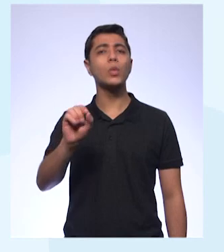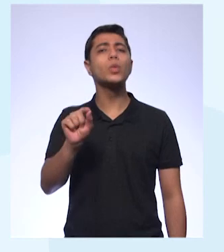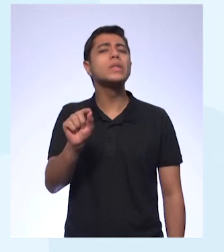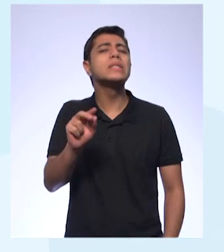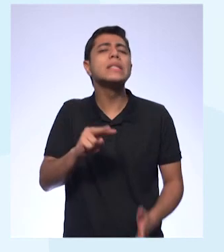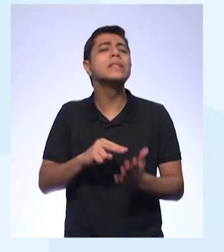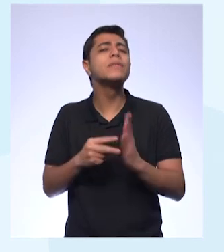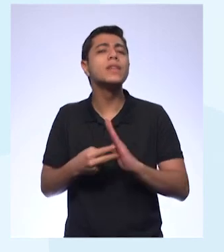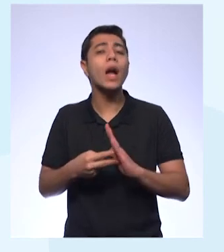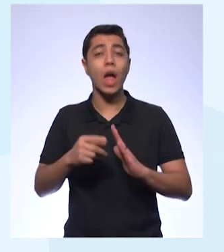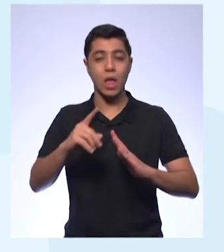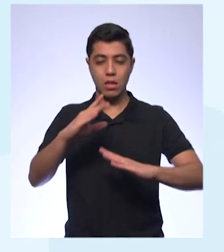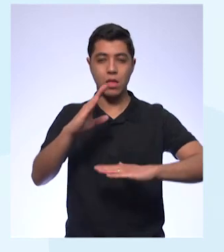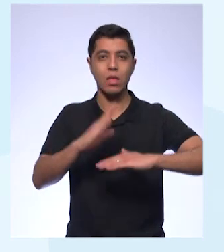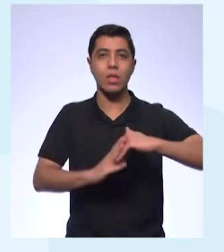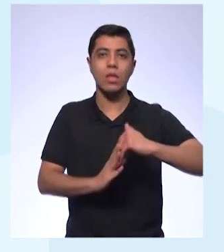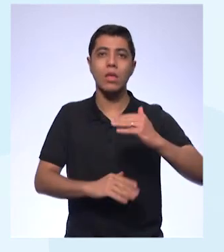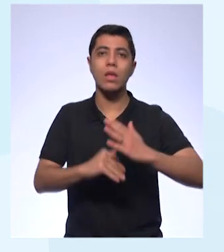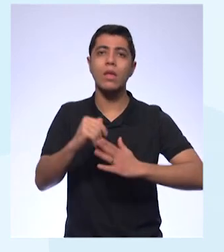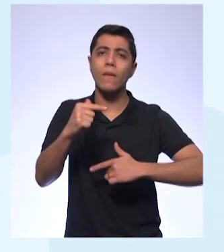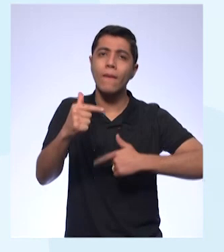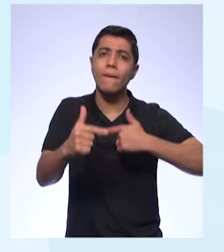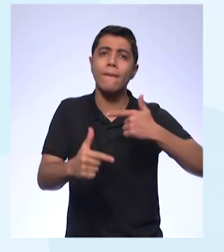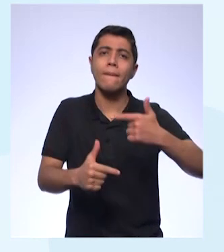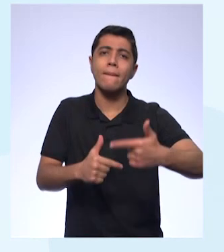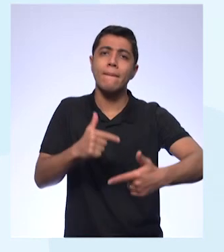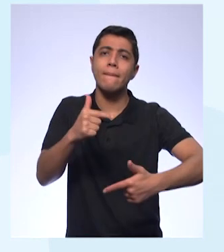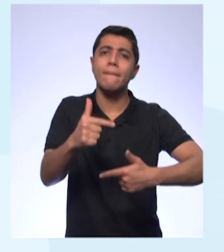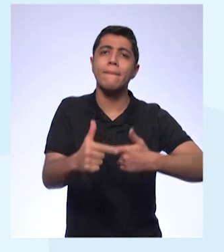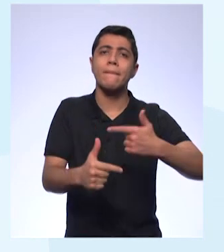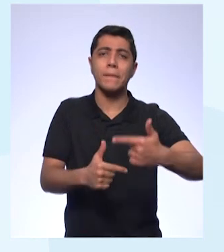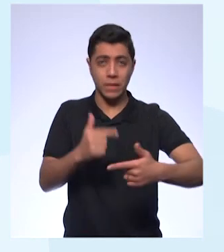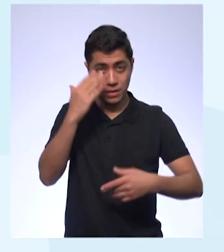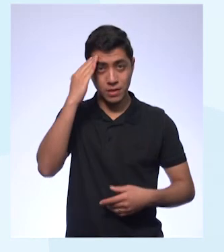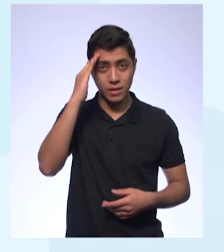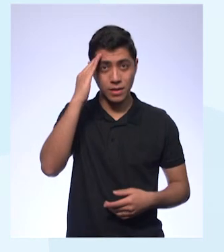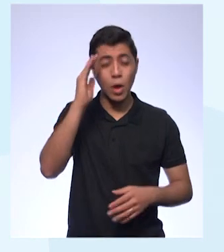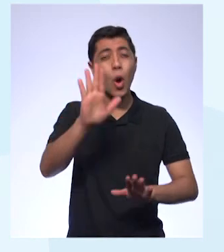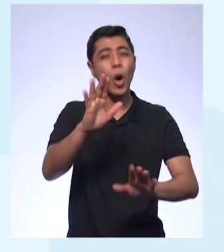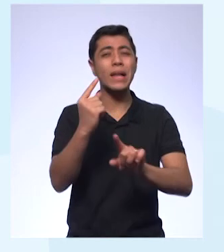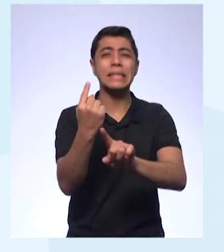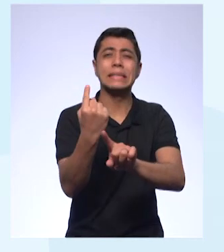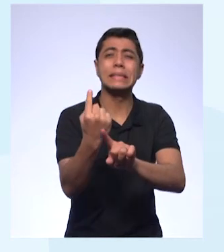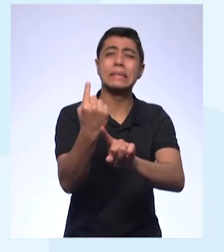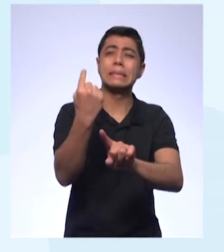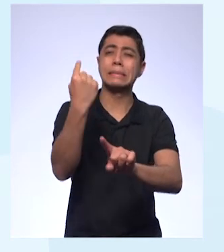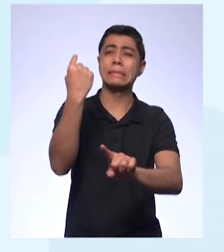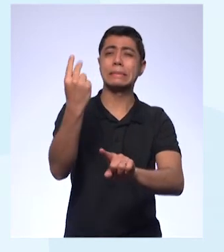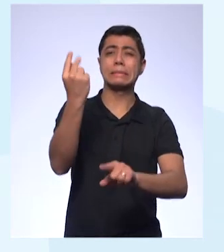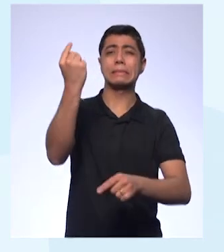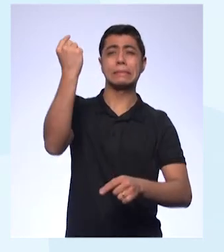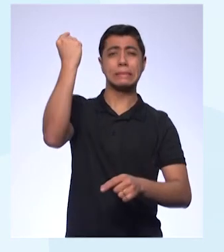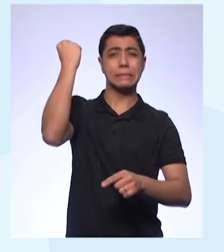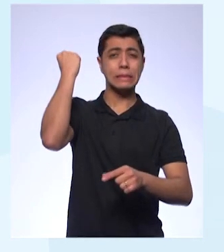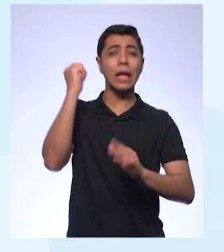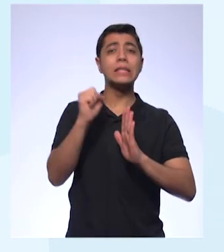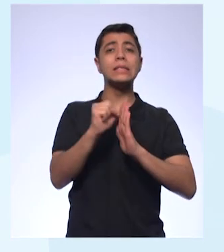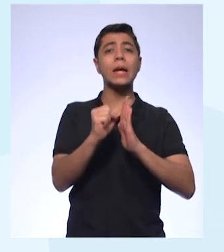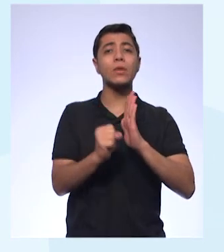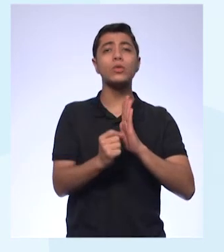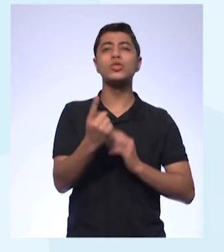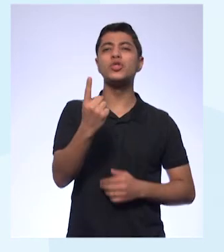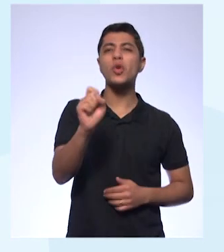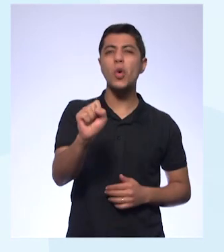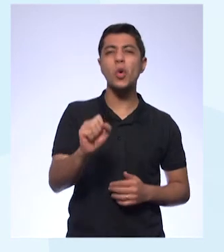de executar o trabalho. Quando a gente fala nesse contexto aí do século XVIII, XIX, né, a gente está falando muito